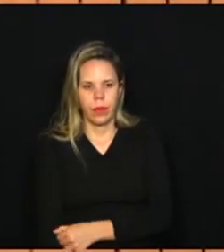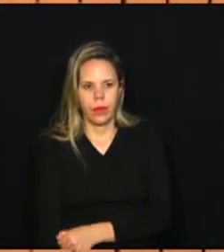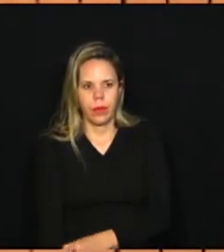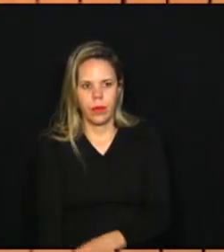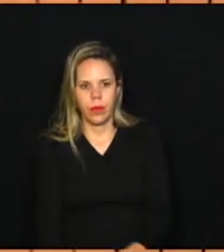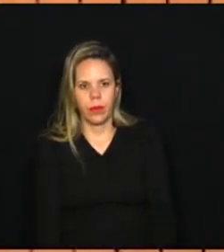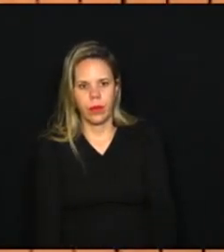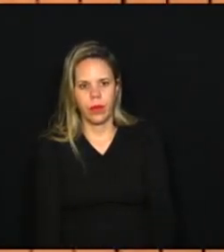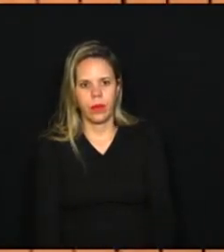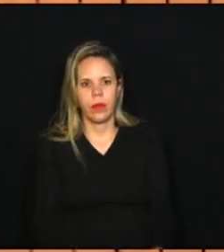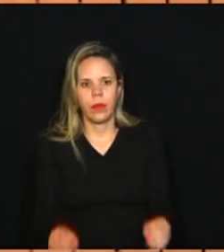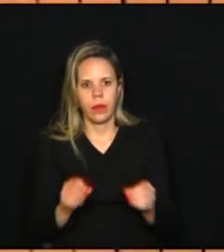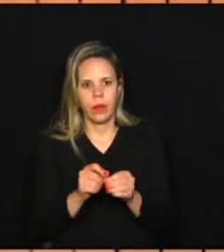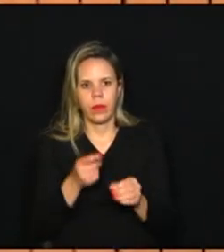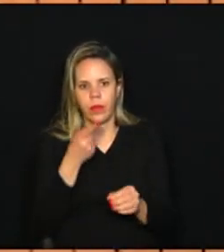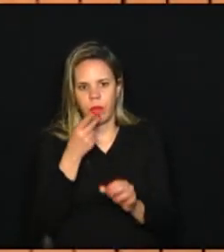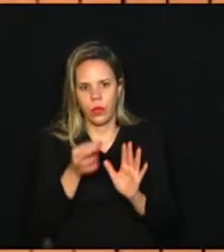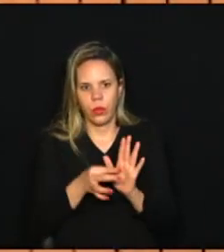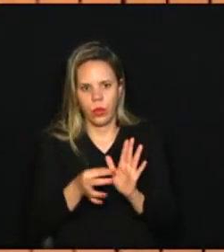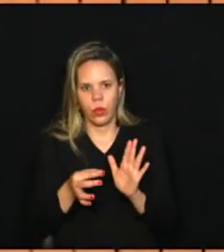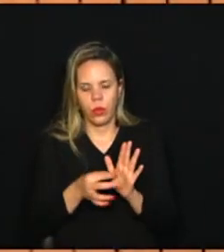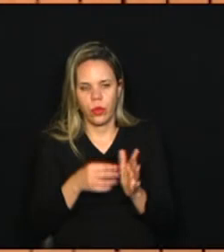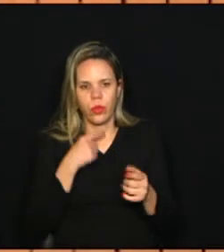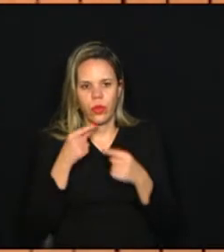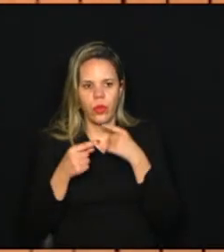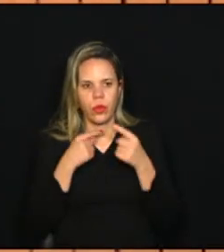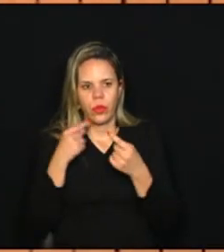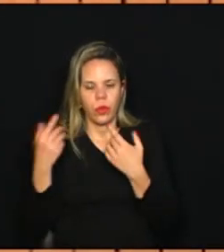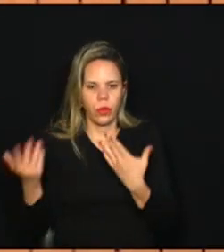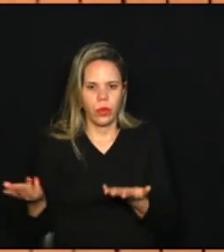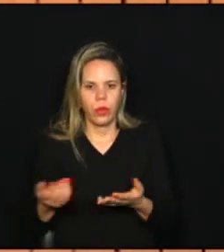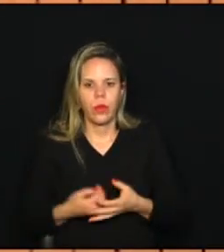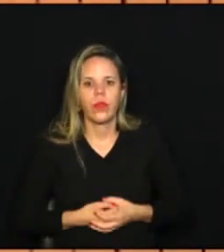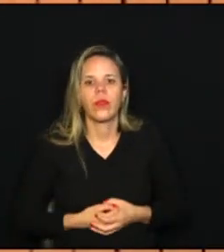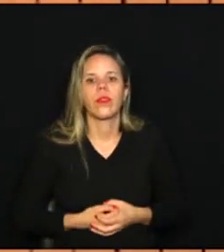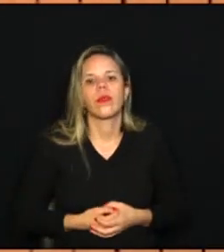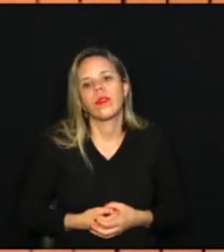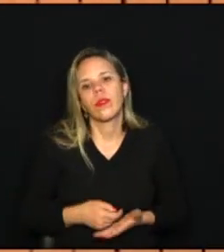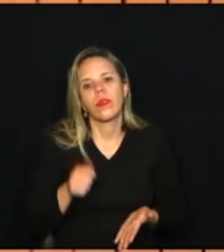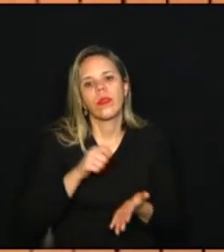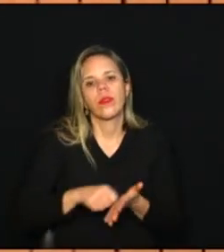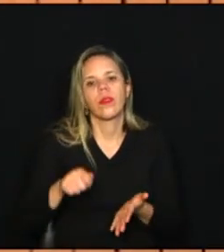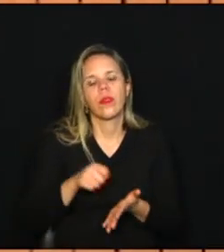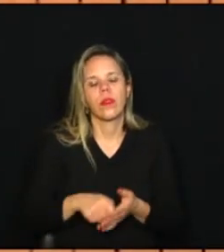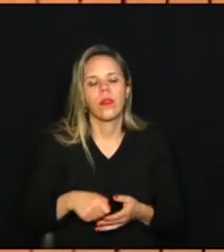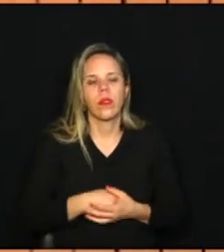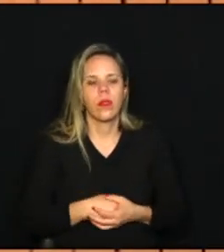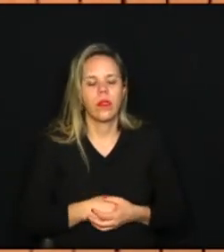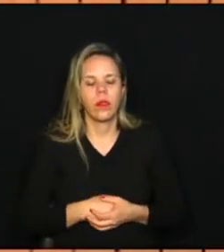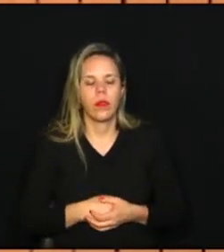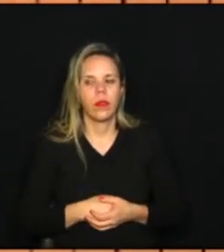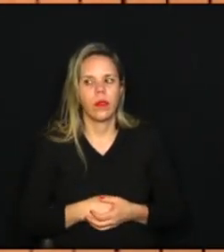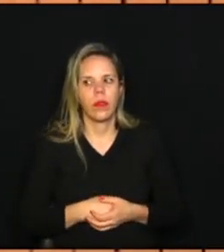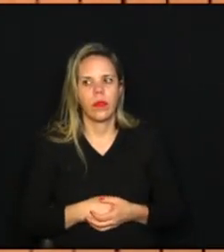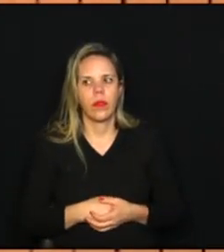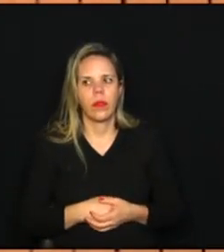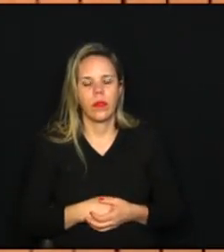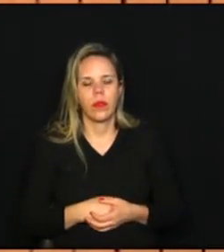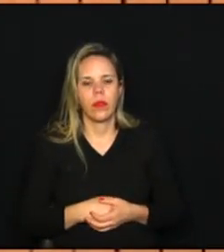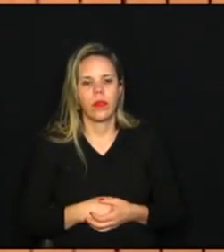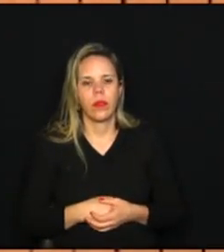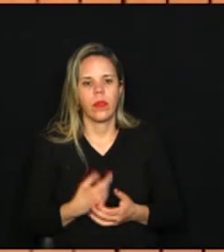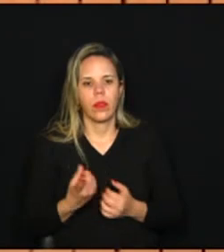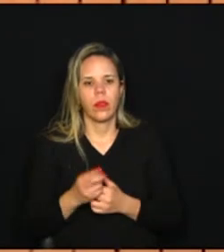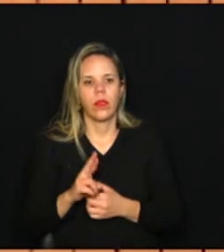faça as suas considerações, os seus questionamentos, e a gente vai anotando aqui, assim que a